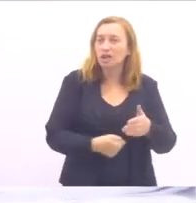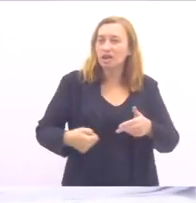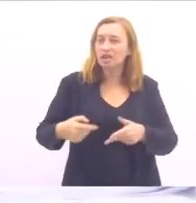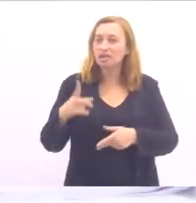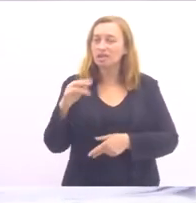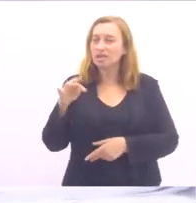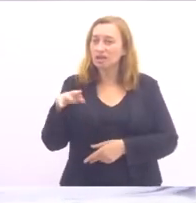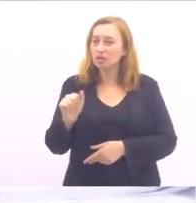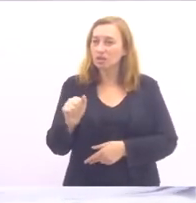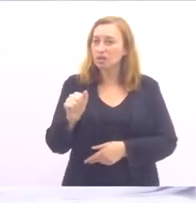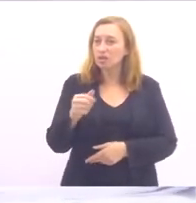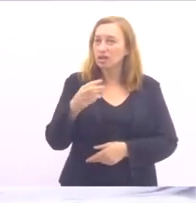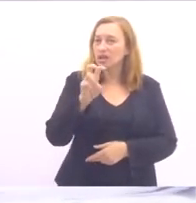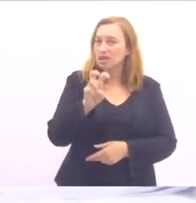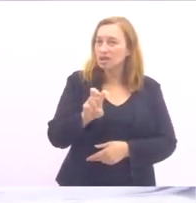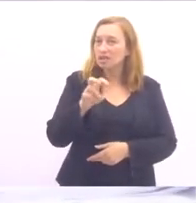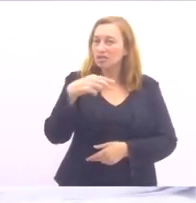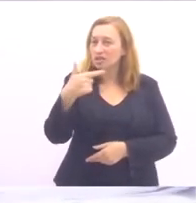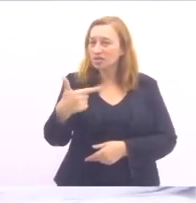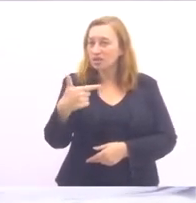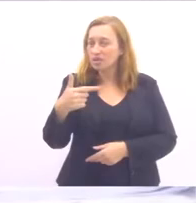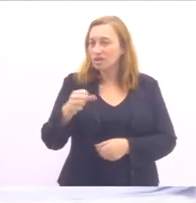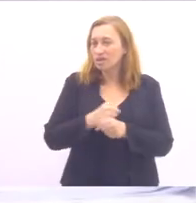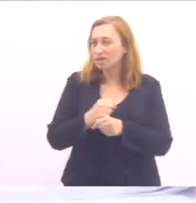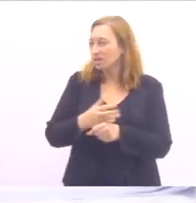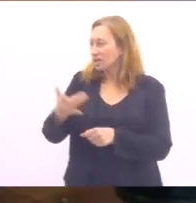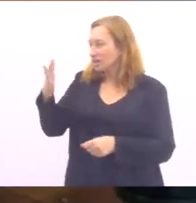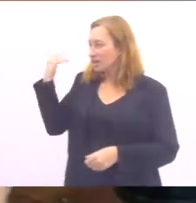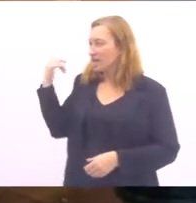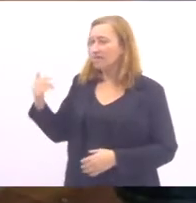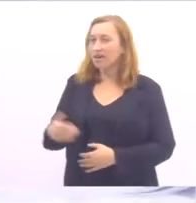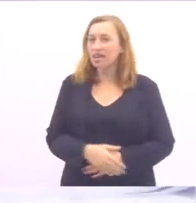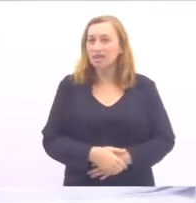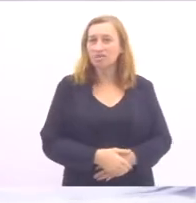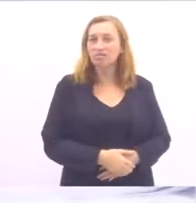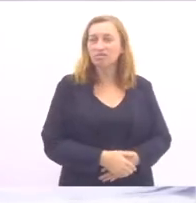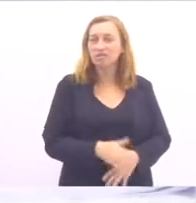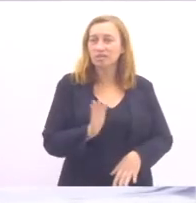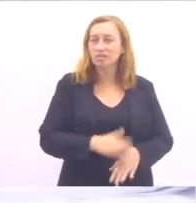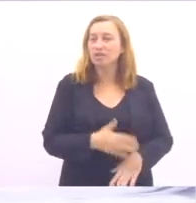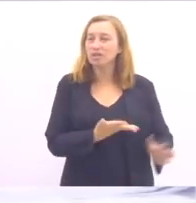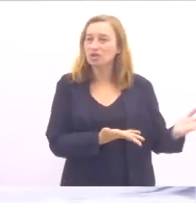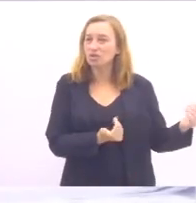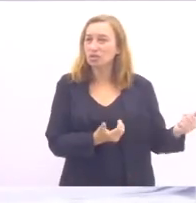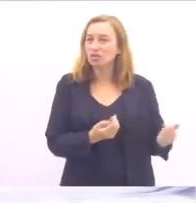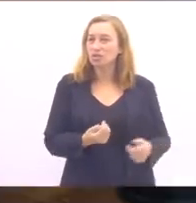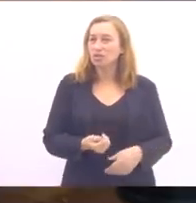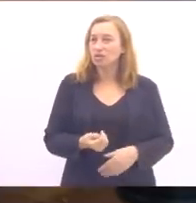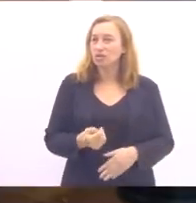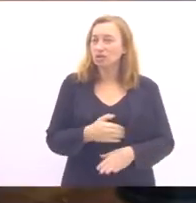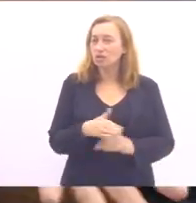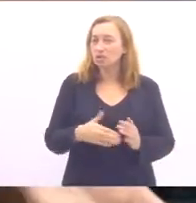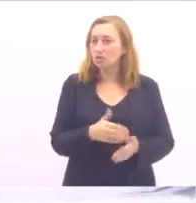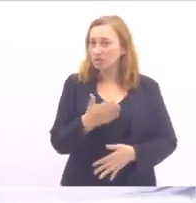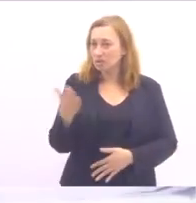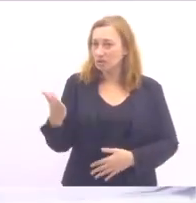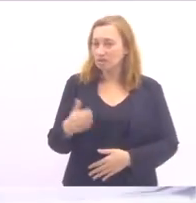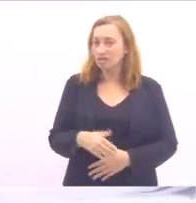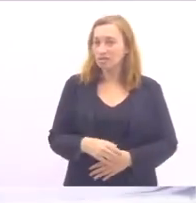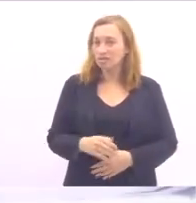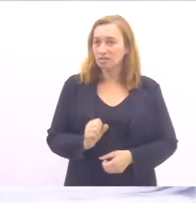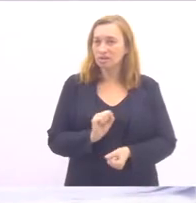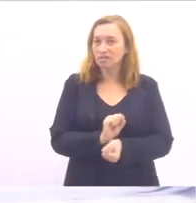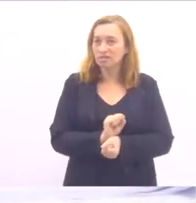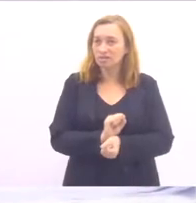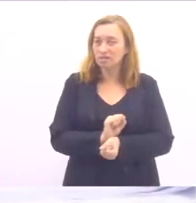daí faz 52 anos atrás. Aí, quando... Eu era mais jovem que todos que estão aqui nessa sala. Aí quando aparece alguém... Estava torturado alguém... na